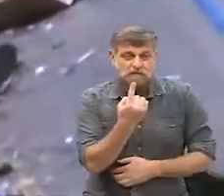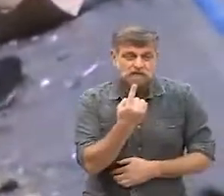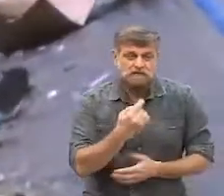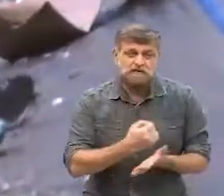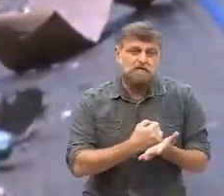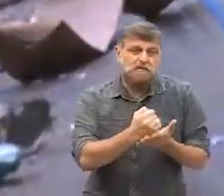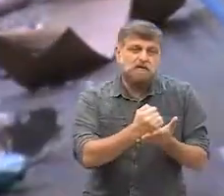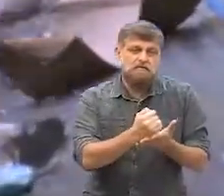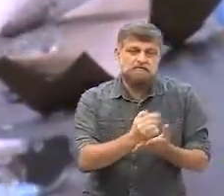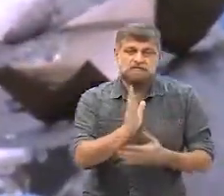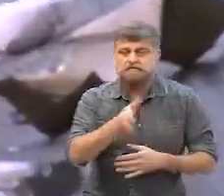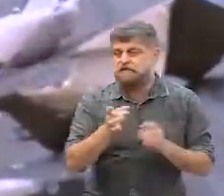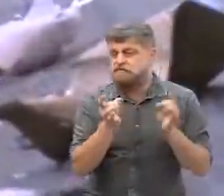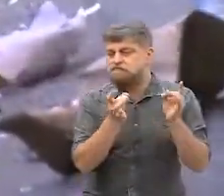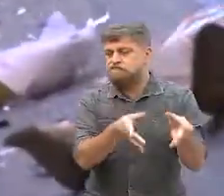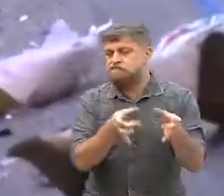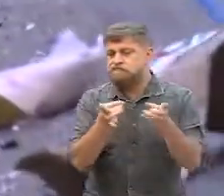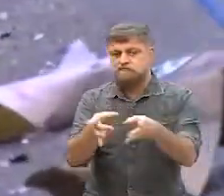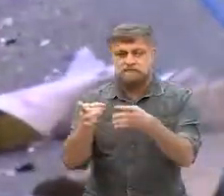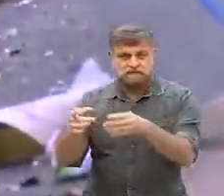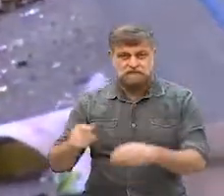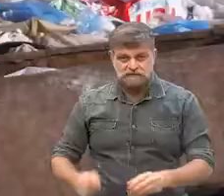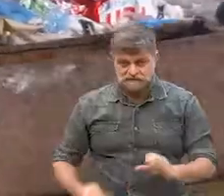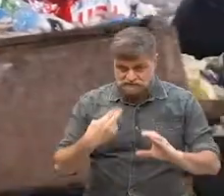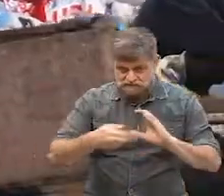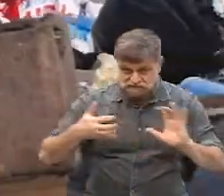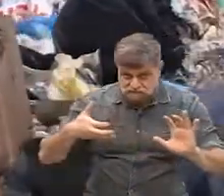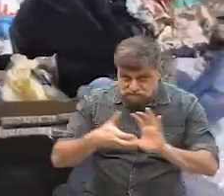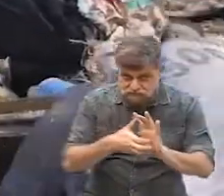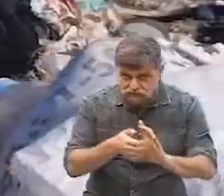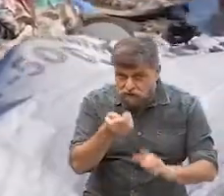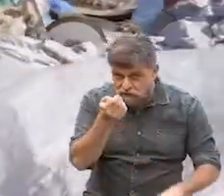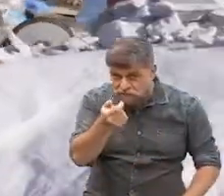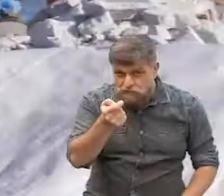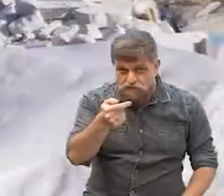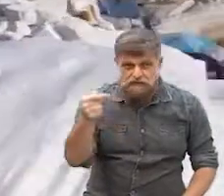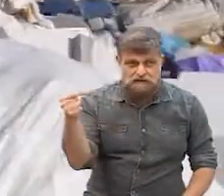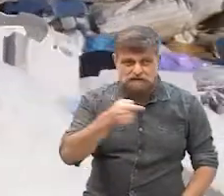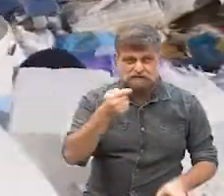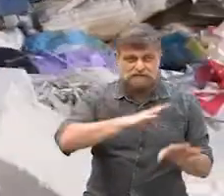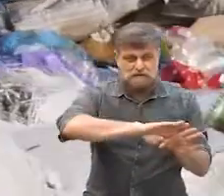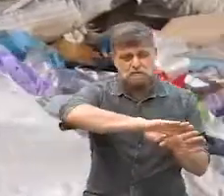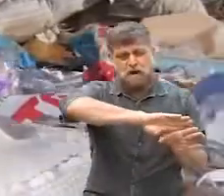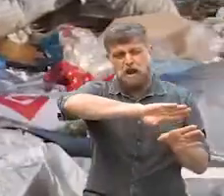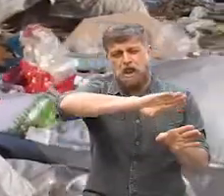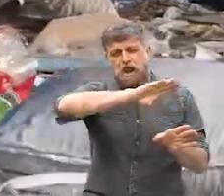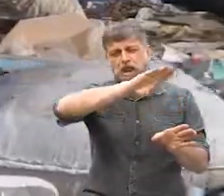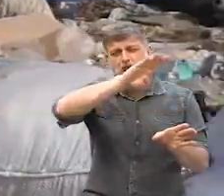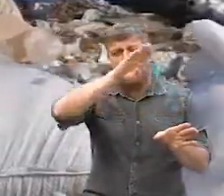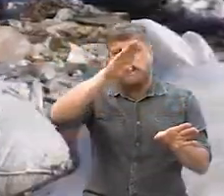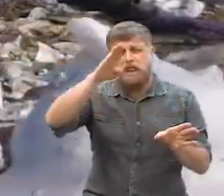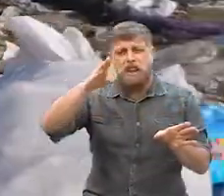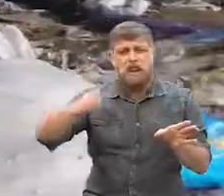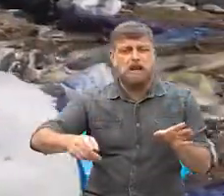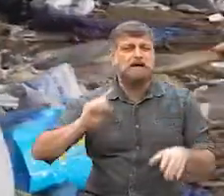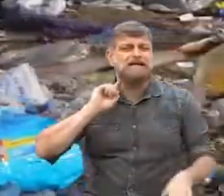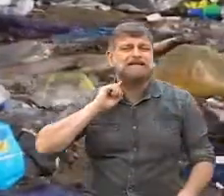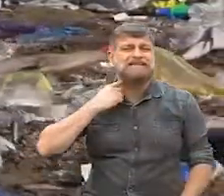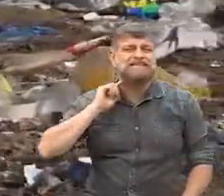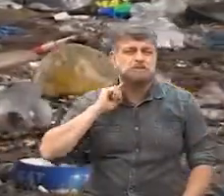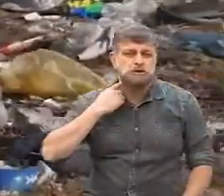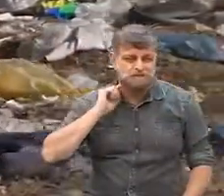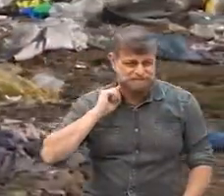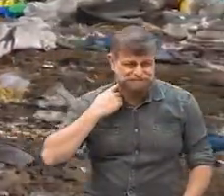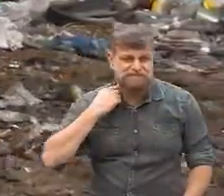vez. Como nem todas seguem para a reciclagem, este volume ajuda a superlotar aterros e